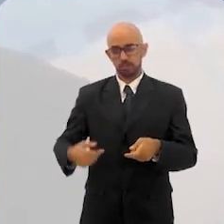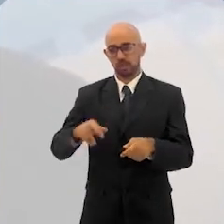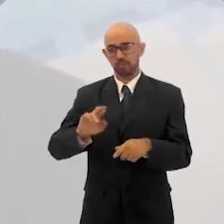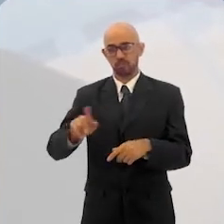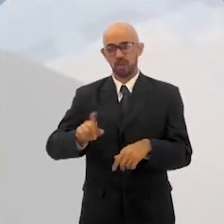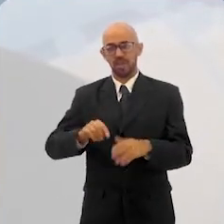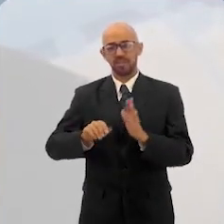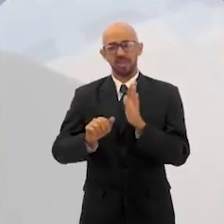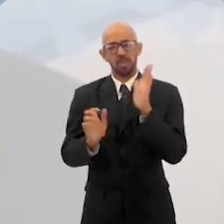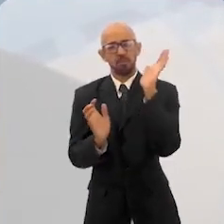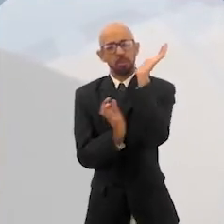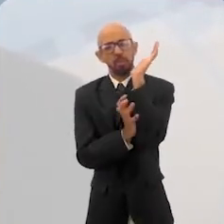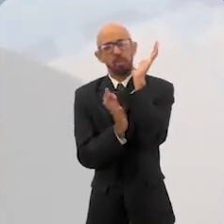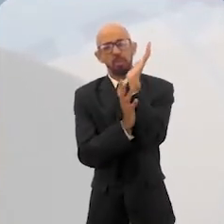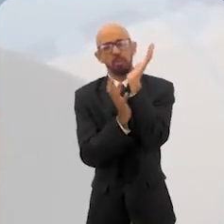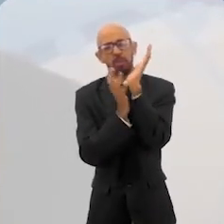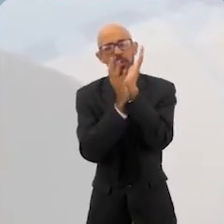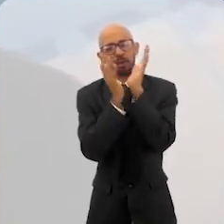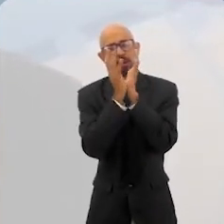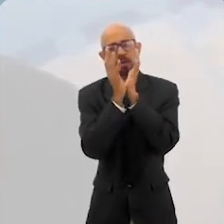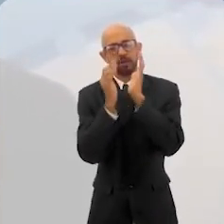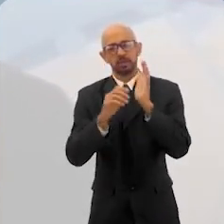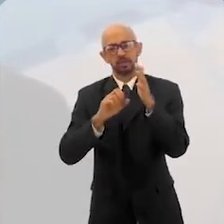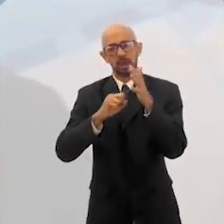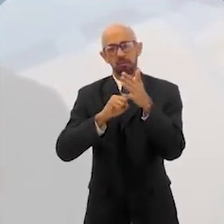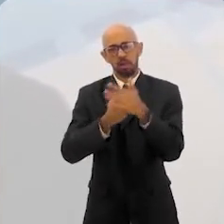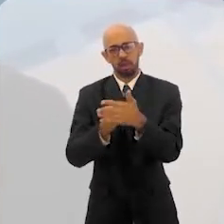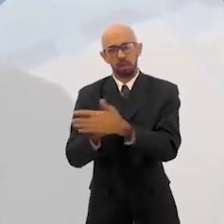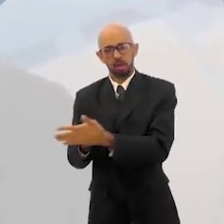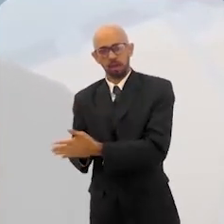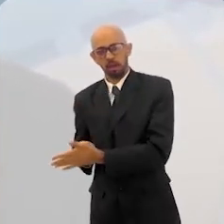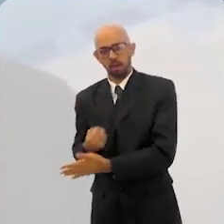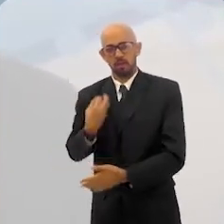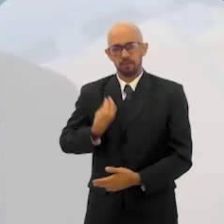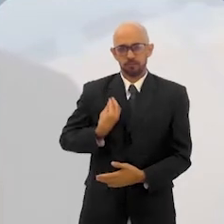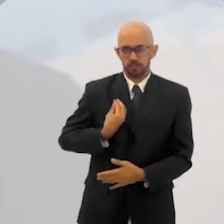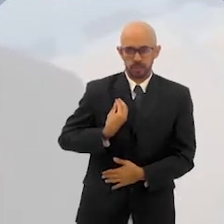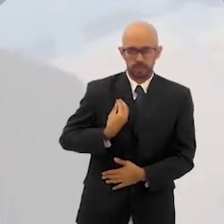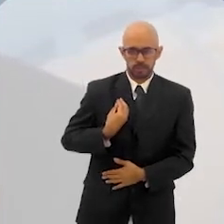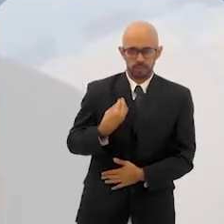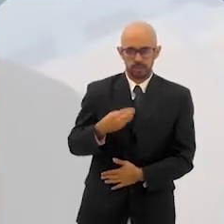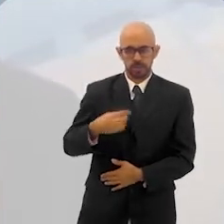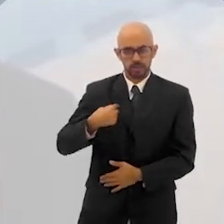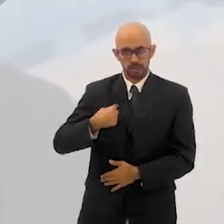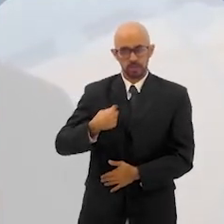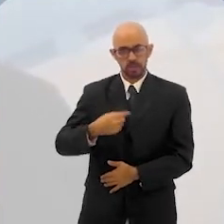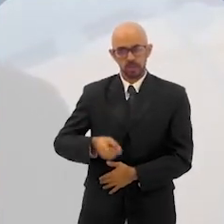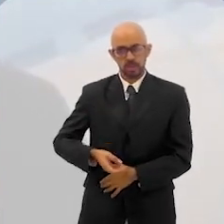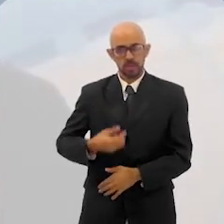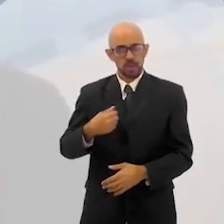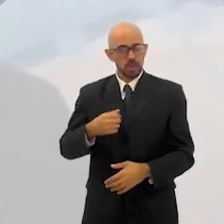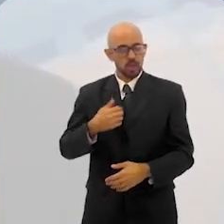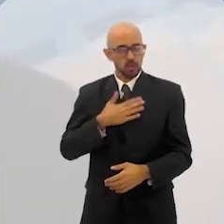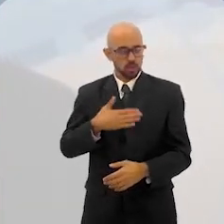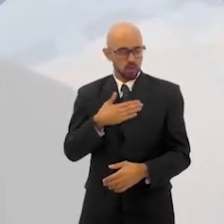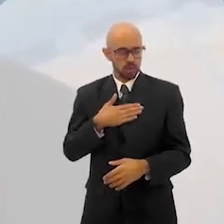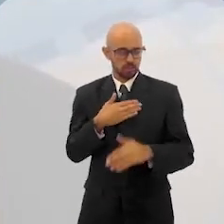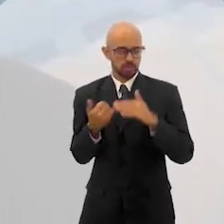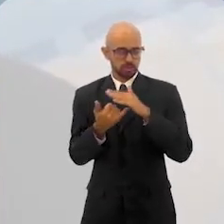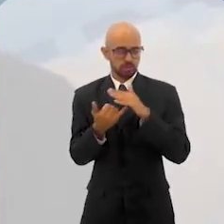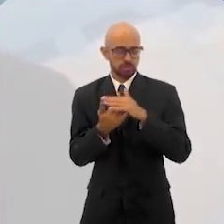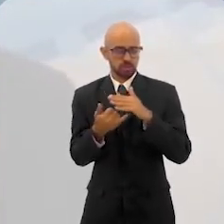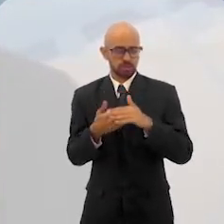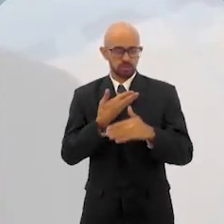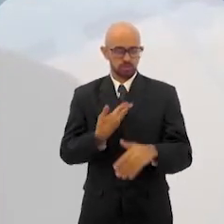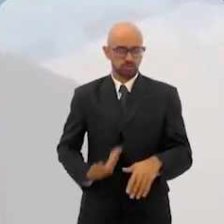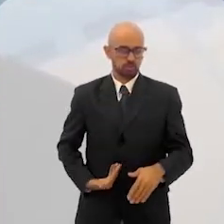aquela burocracia que só emperra a vida das pessoas, né? Eu sou o maior defensor das instituições públicas, porque eu acho que elas